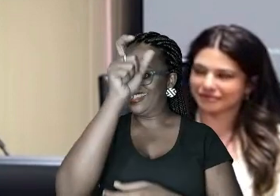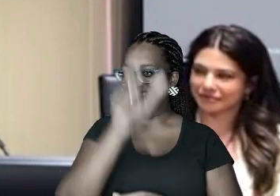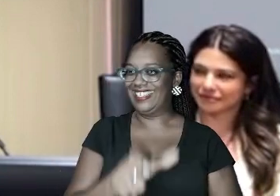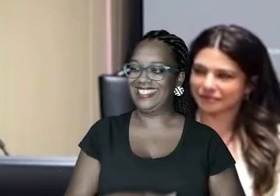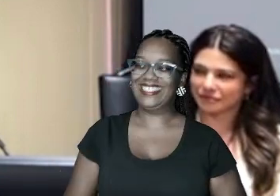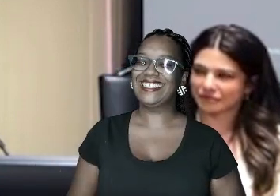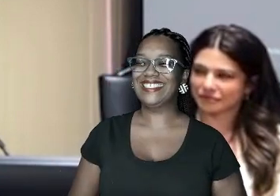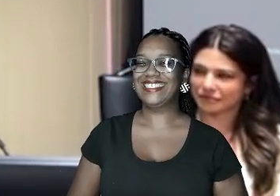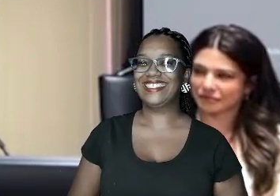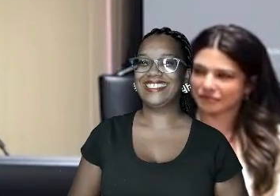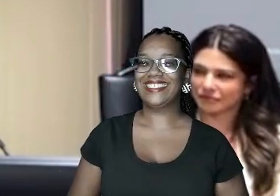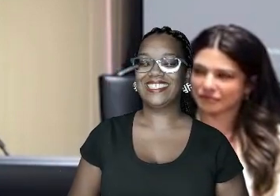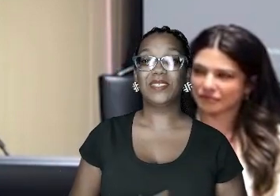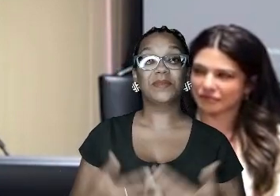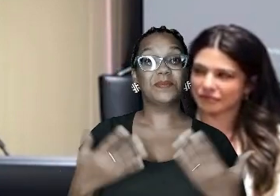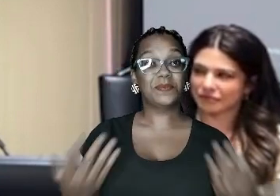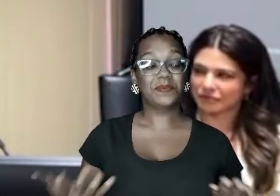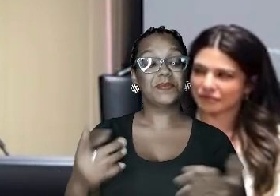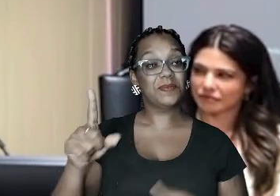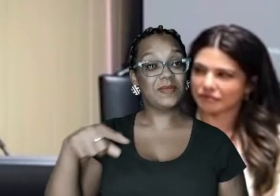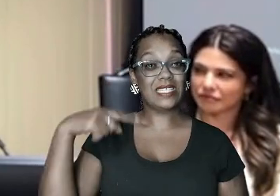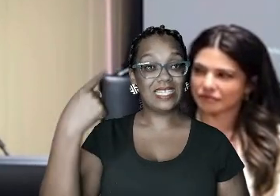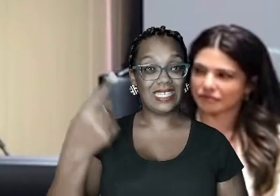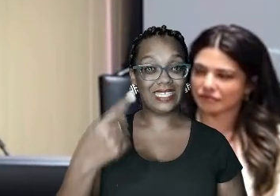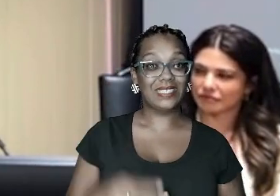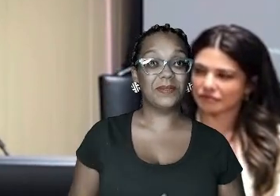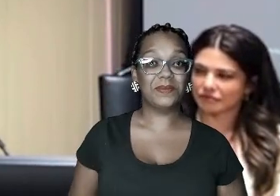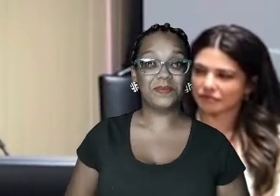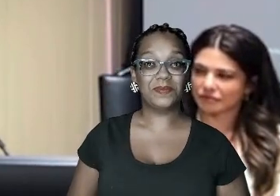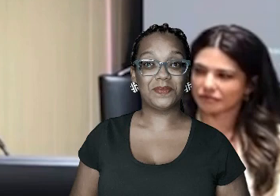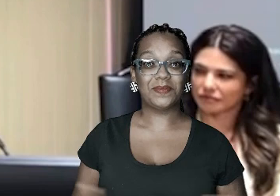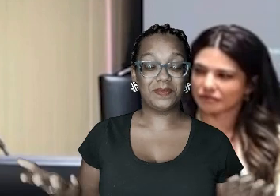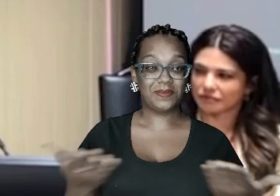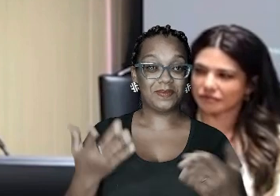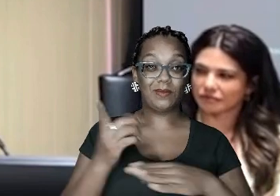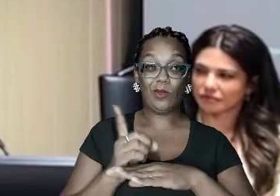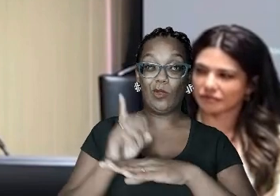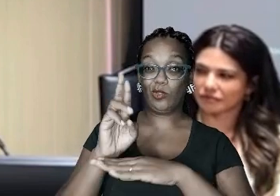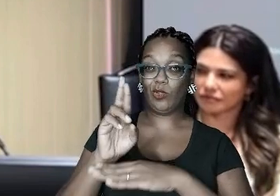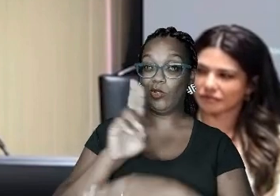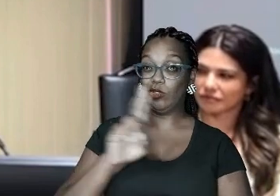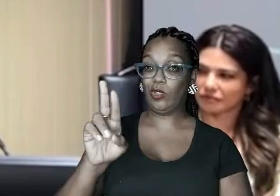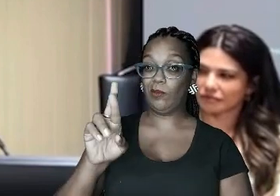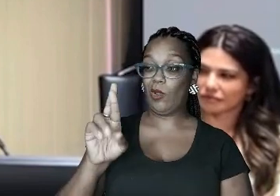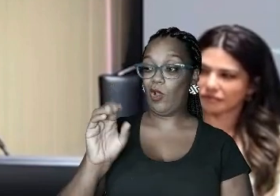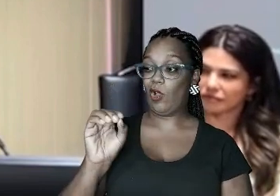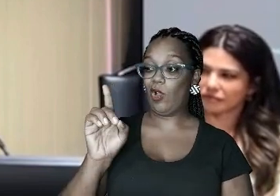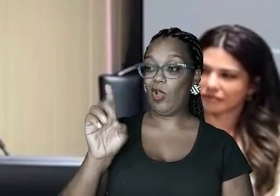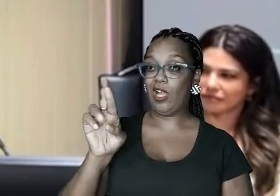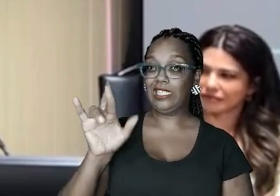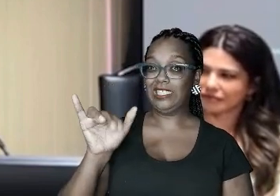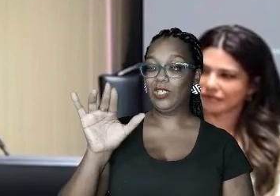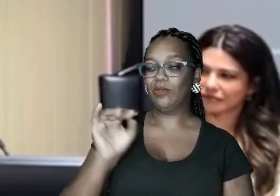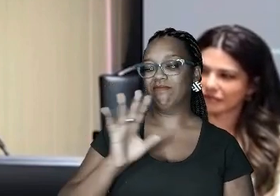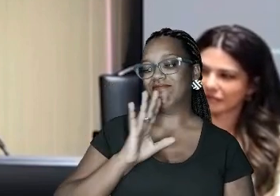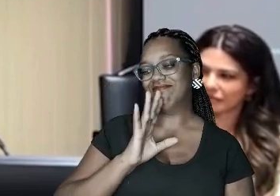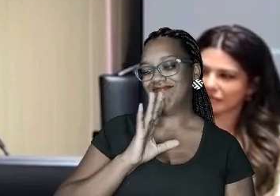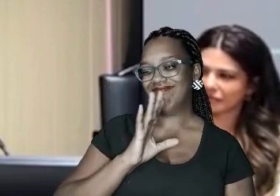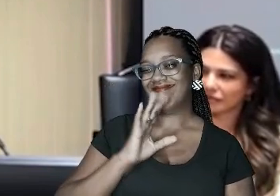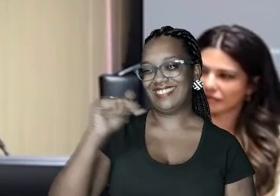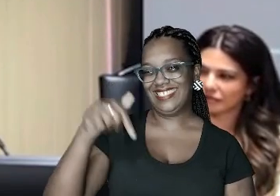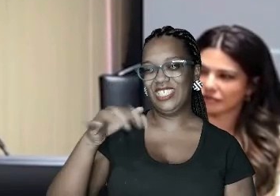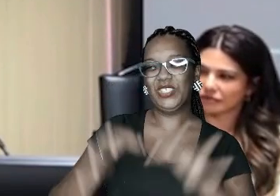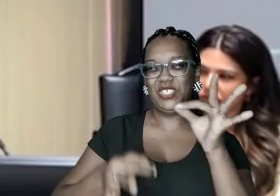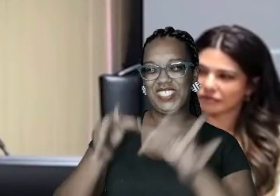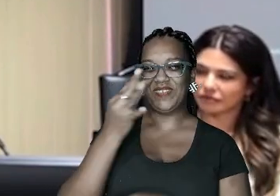bem em seguida nós temos aqui o Dr Rodrigo degrantes que nós conhecido aqui da Justiça Federal é